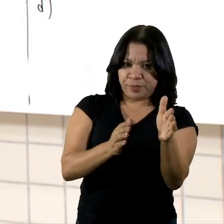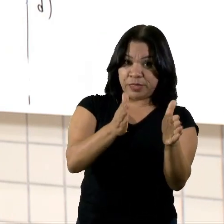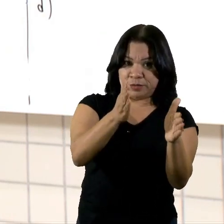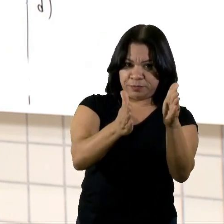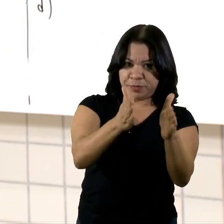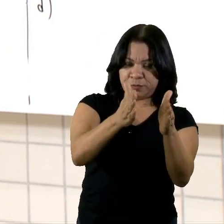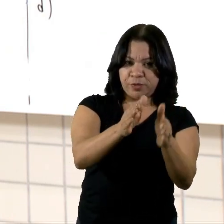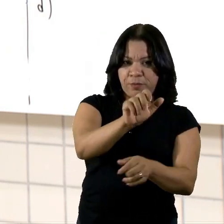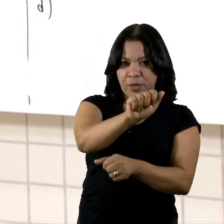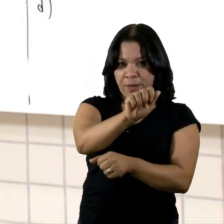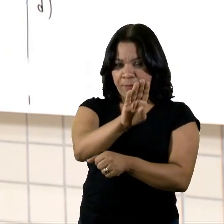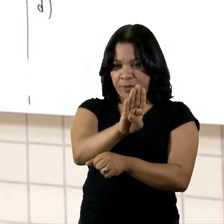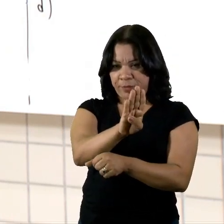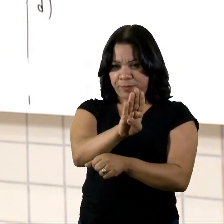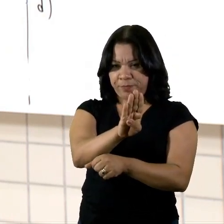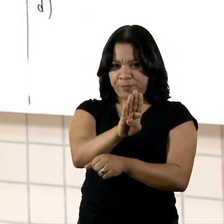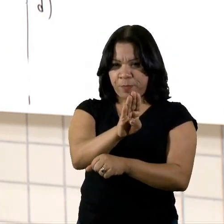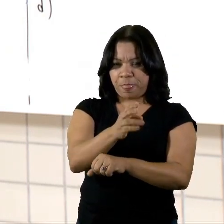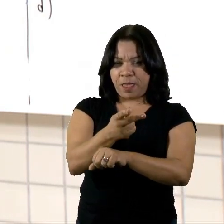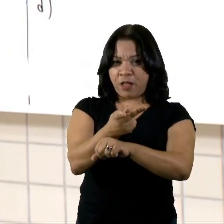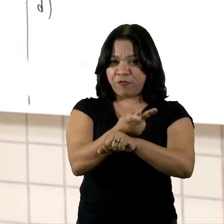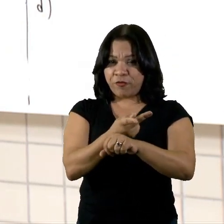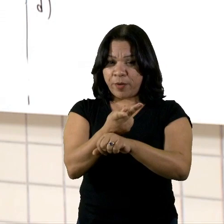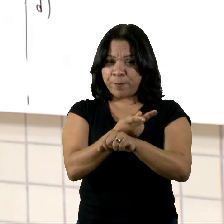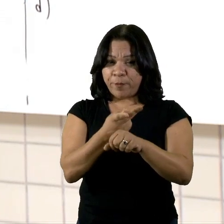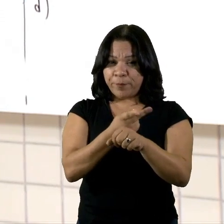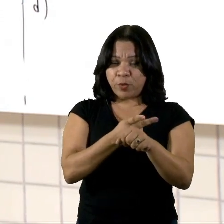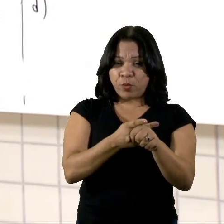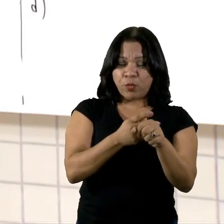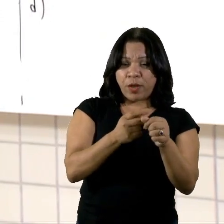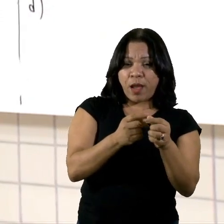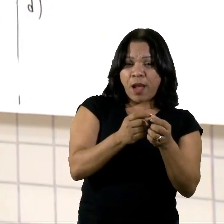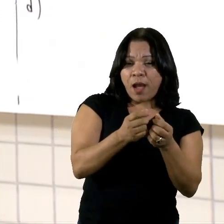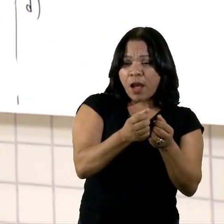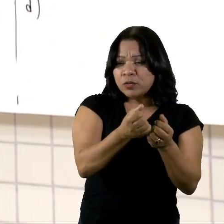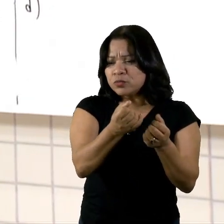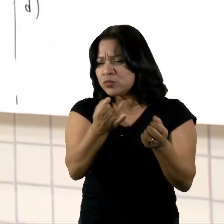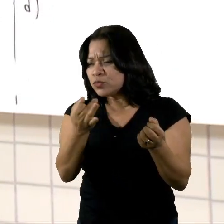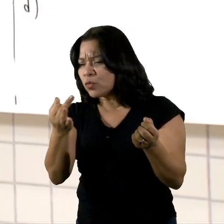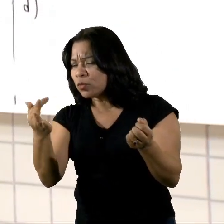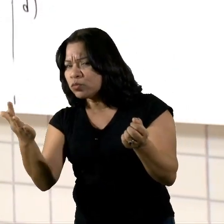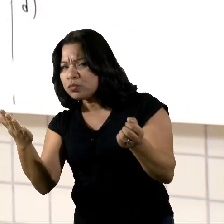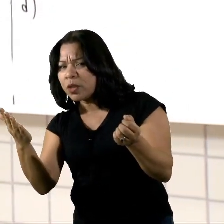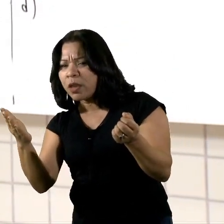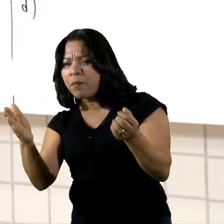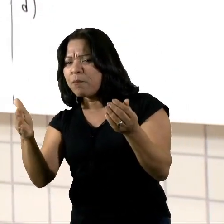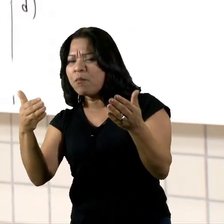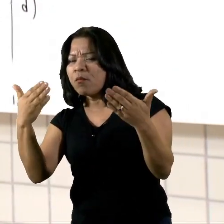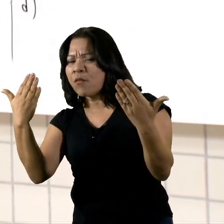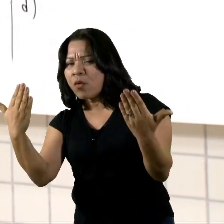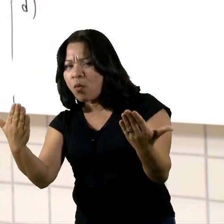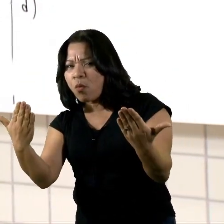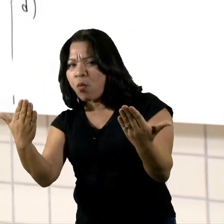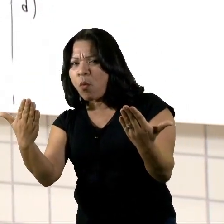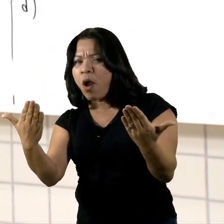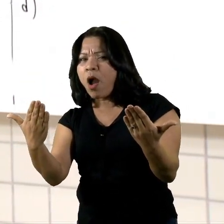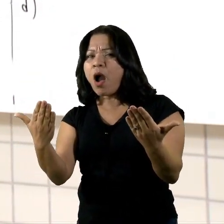AB. Vamos procurar, dentre os outros termos, quais seriam